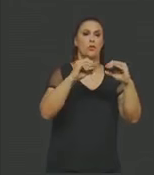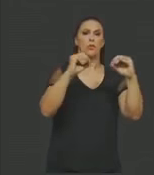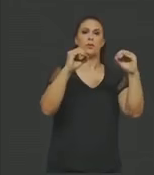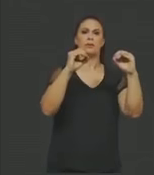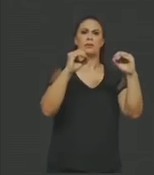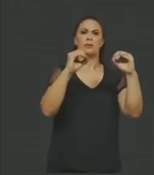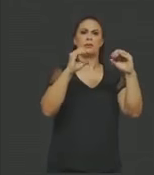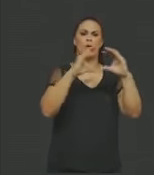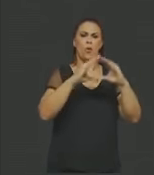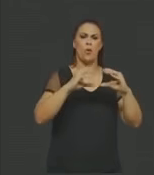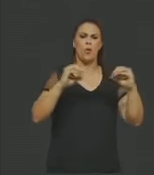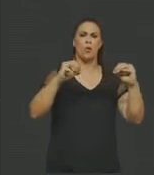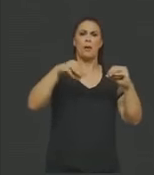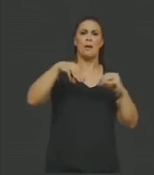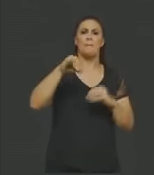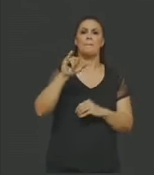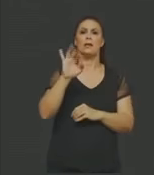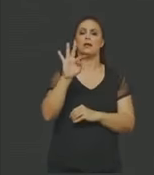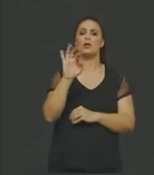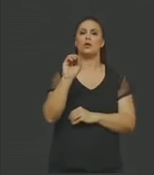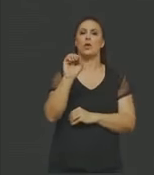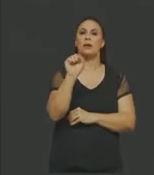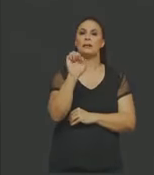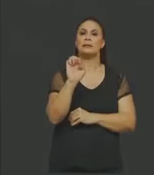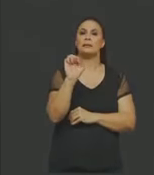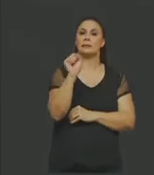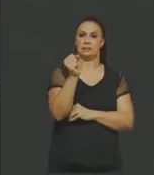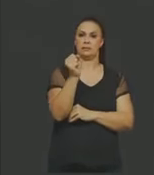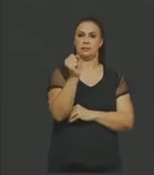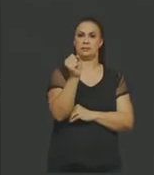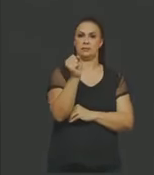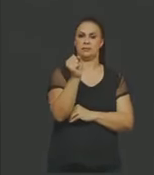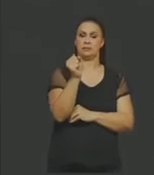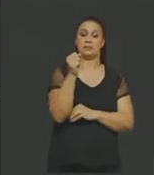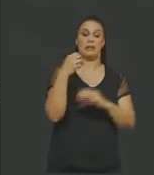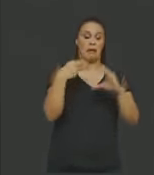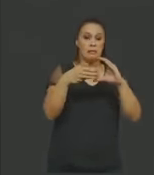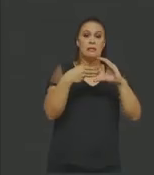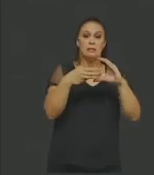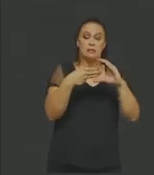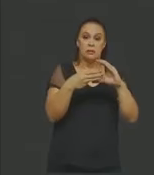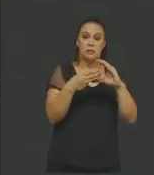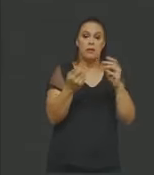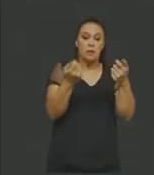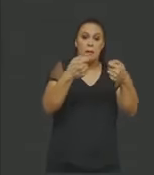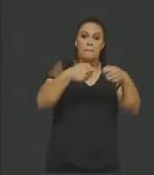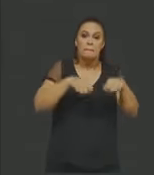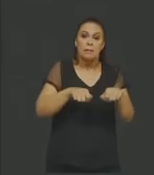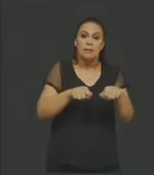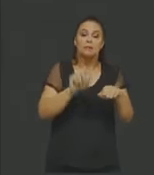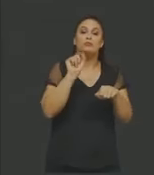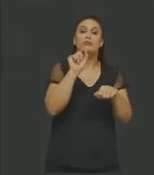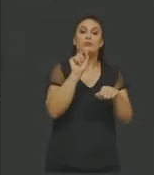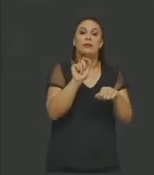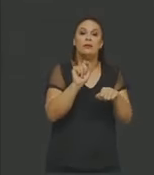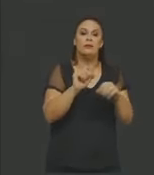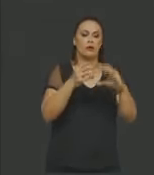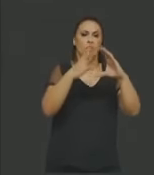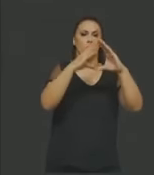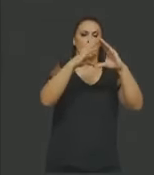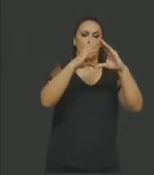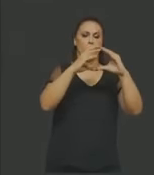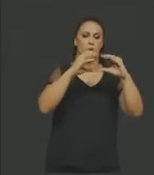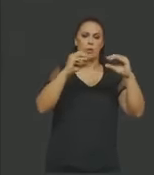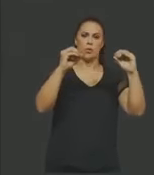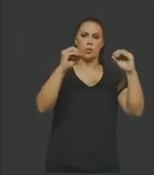mitoses, tá? Onde essas células vão ter a capacidade, então, de se diferenciar até